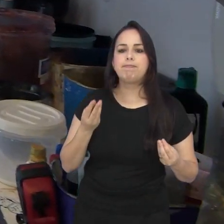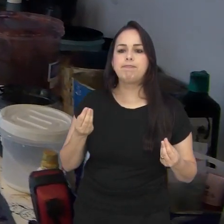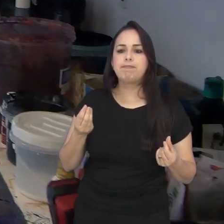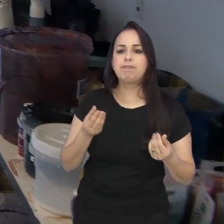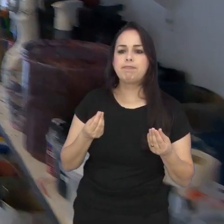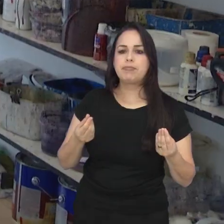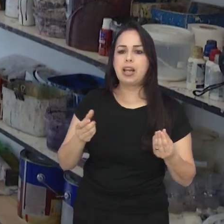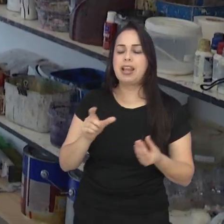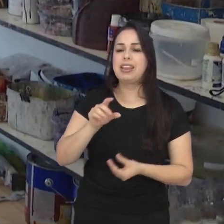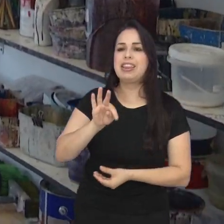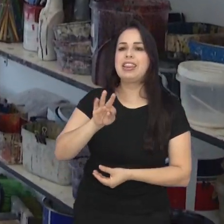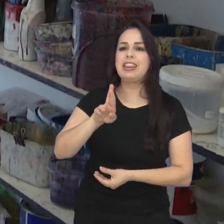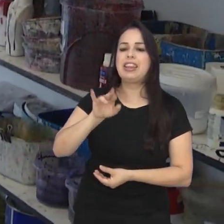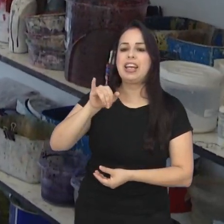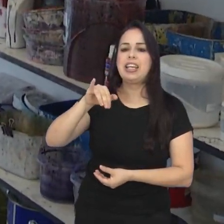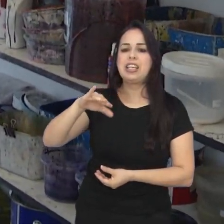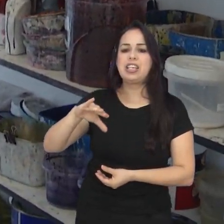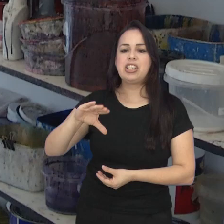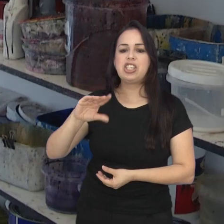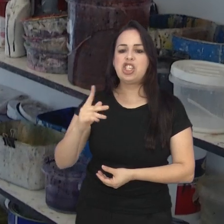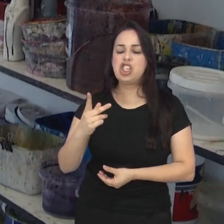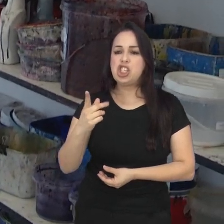são trinchas, né, largas, né?